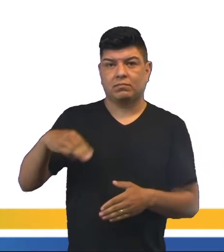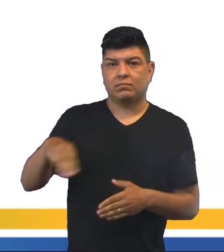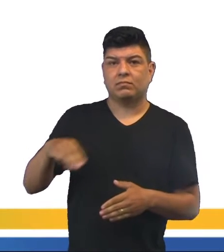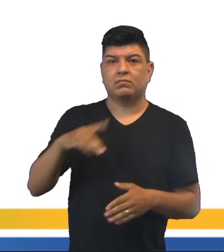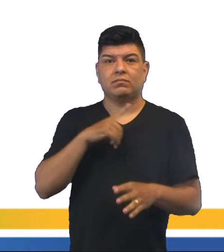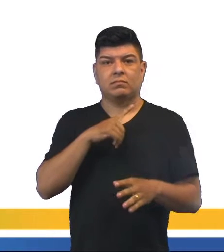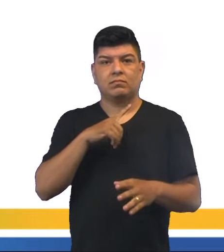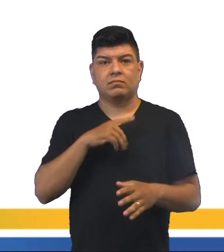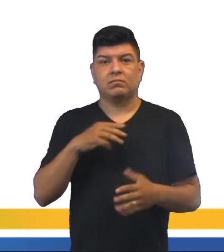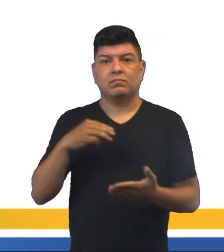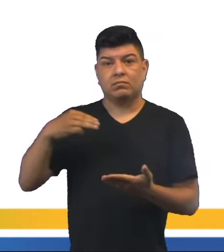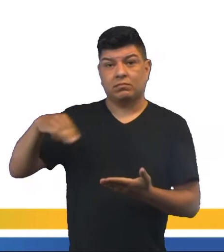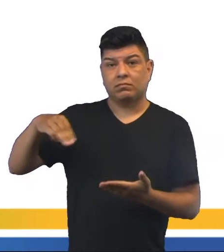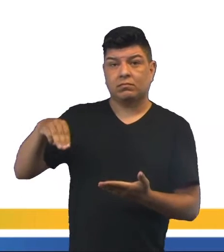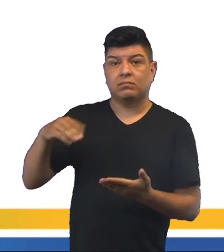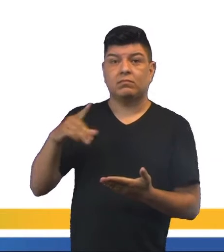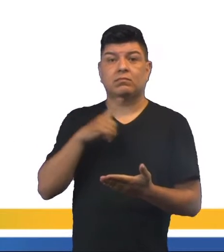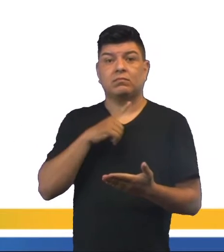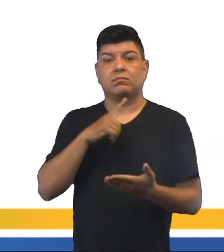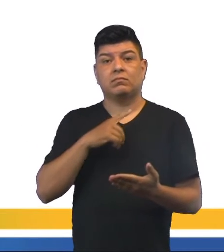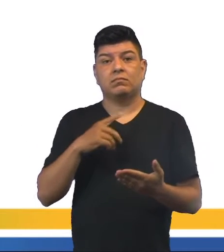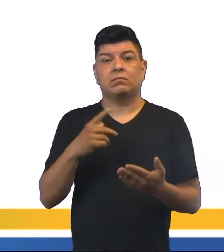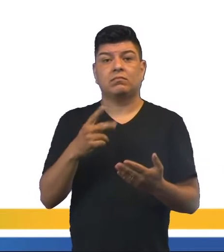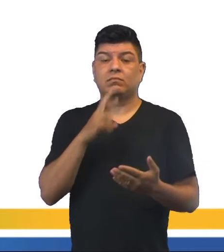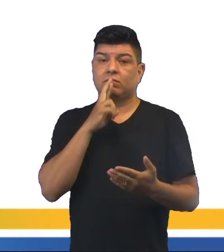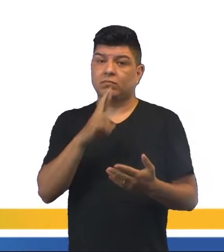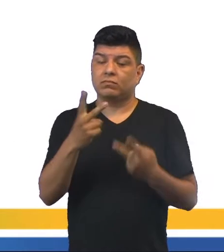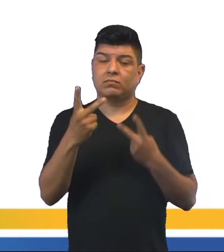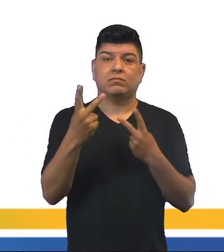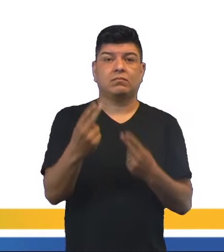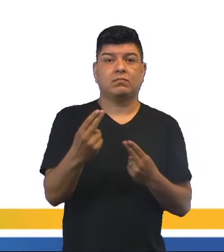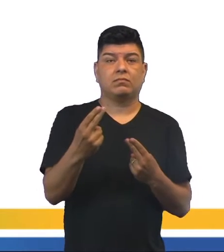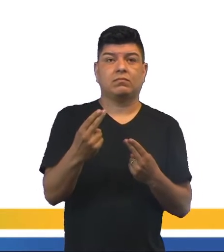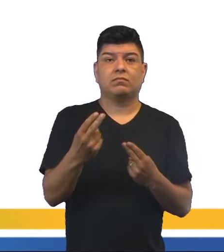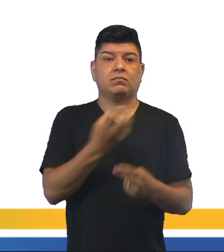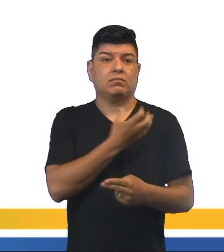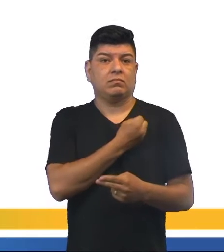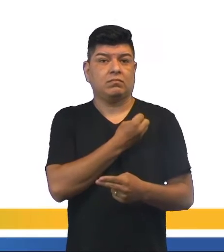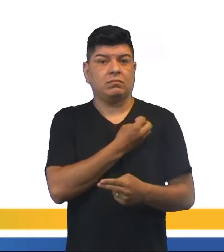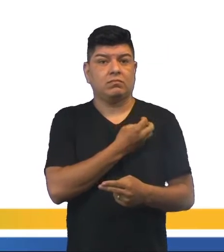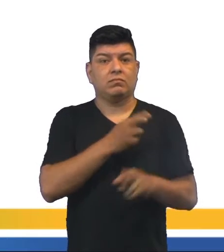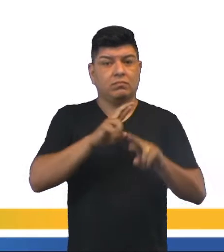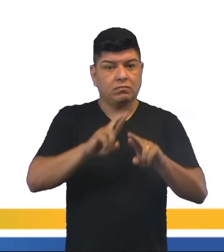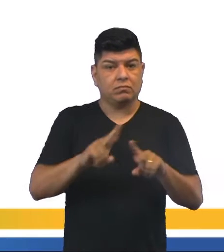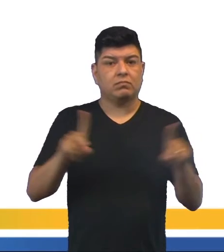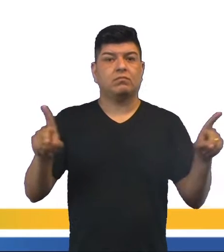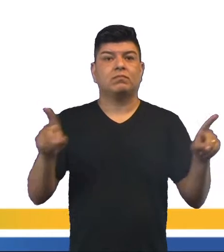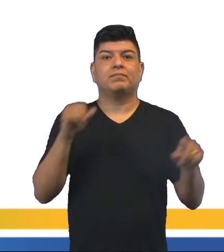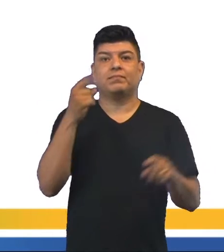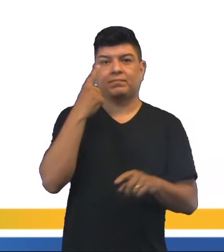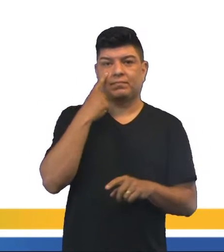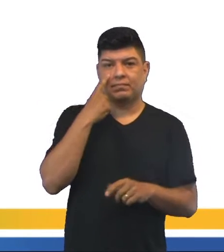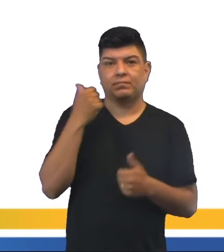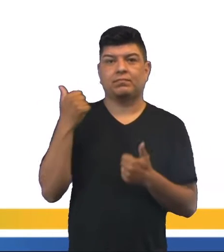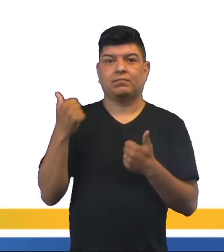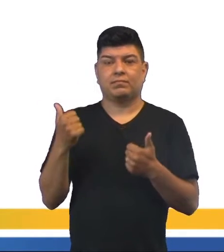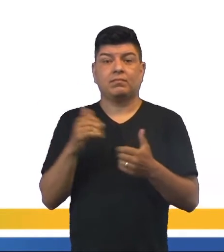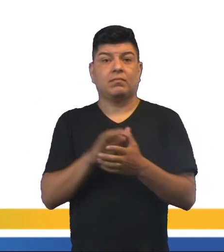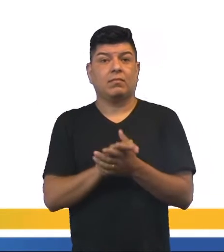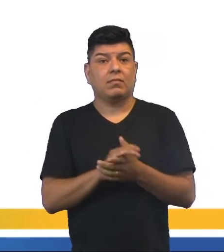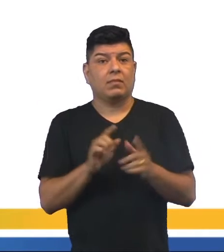com esta operação ela tem o mesmo resultado são números diferentes observarão aqui